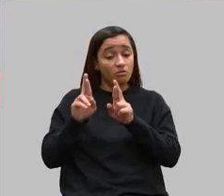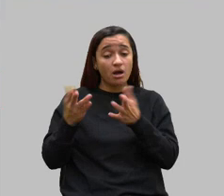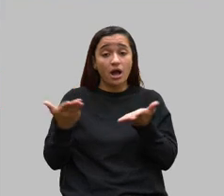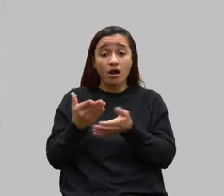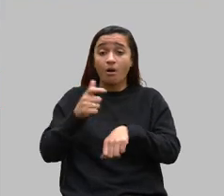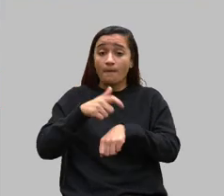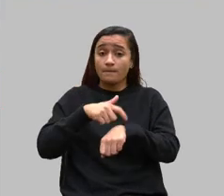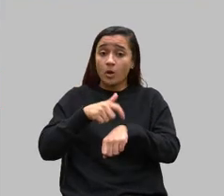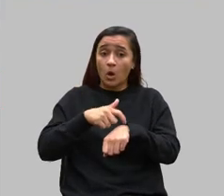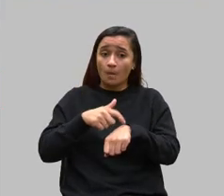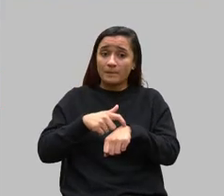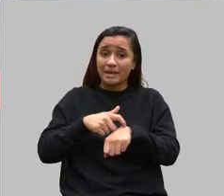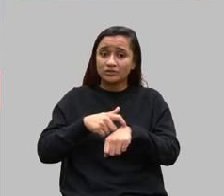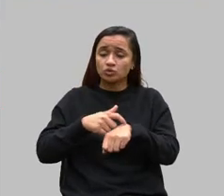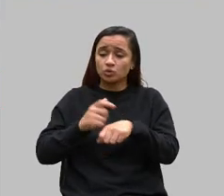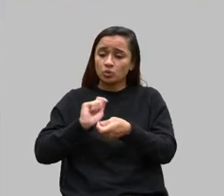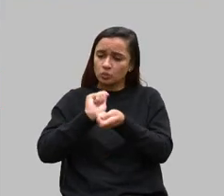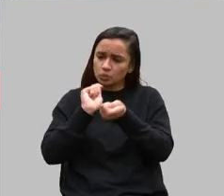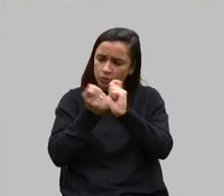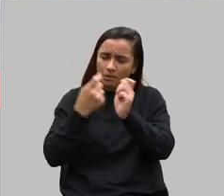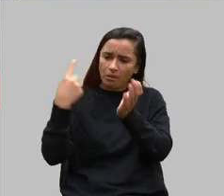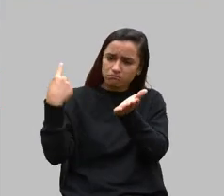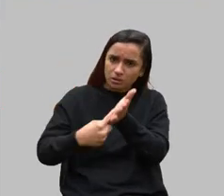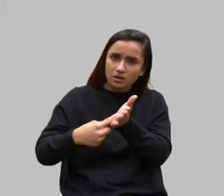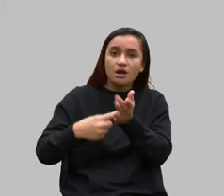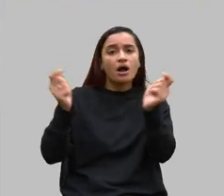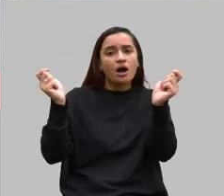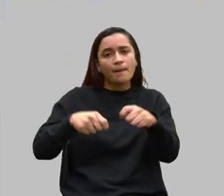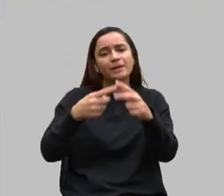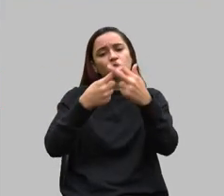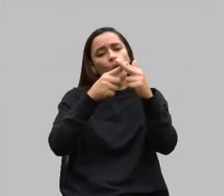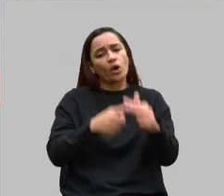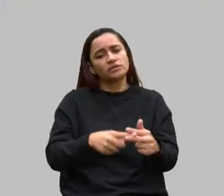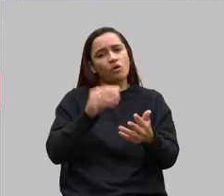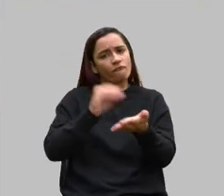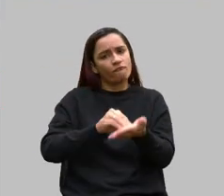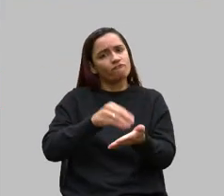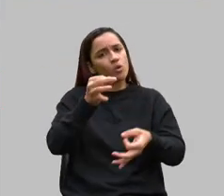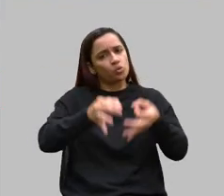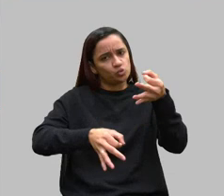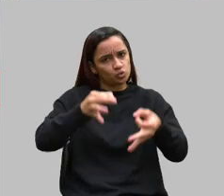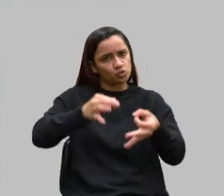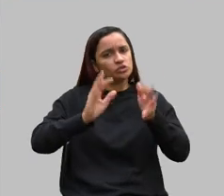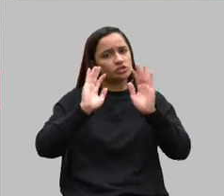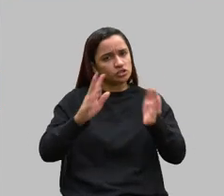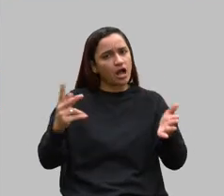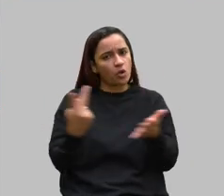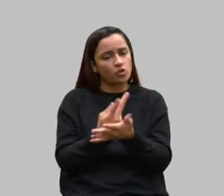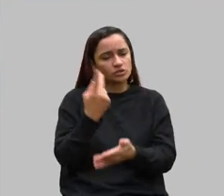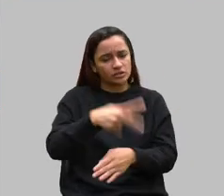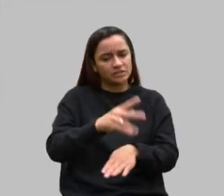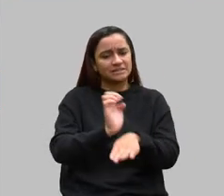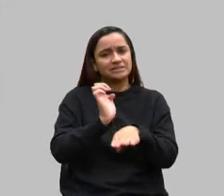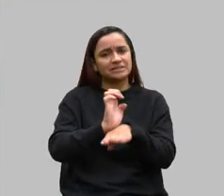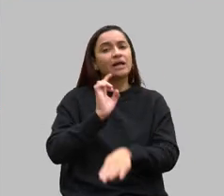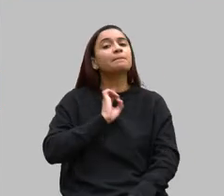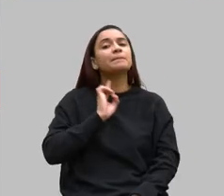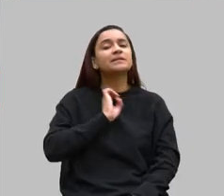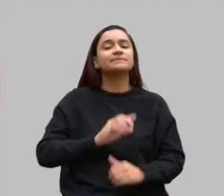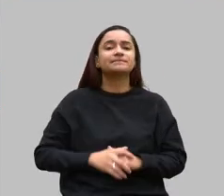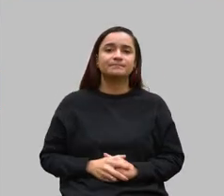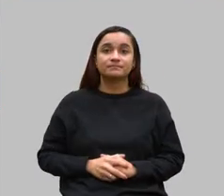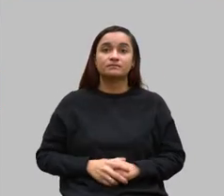repactuação nós possamos corrigir essa injustiça que aconteceu com o nosso estado de Minas Gerais e também